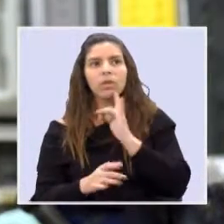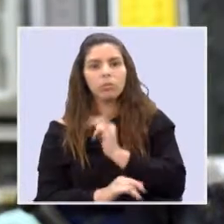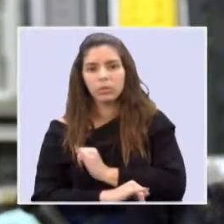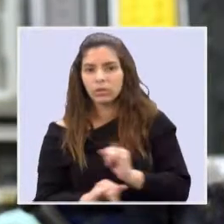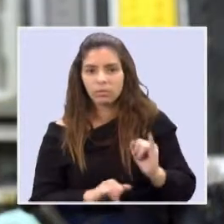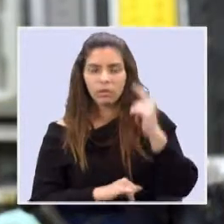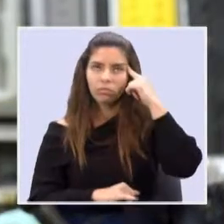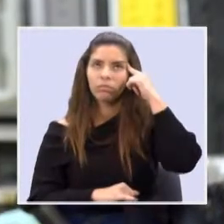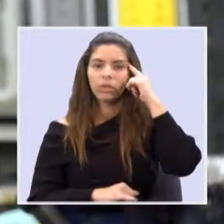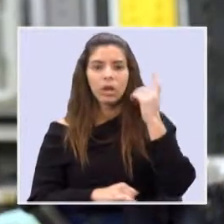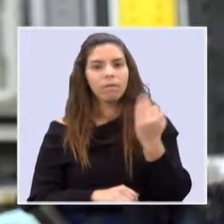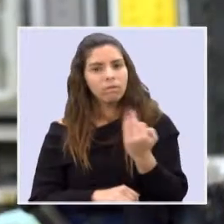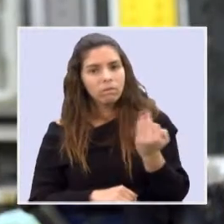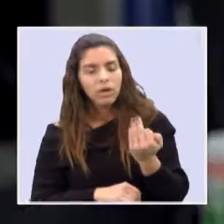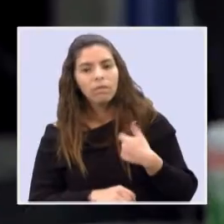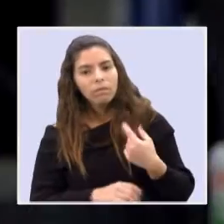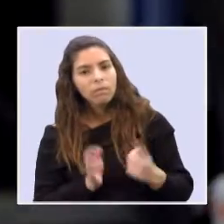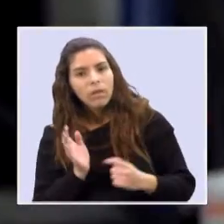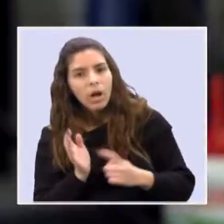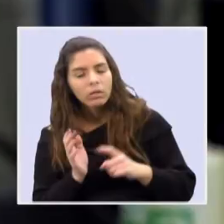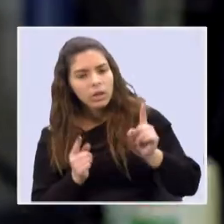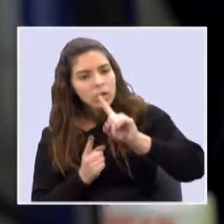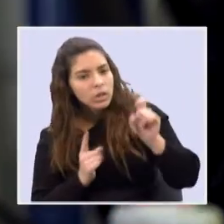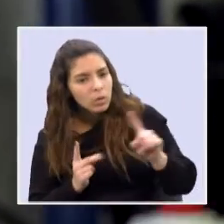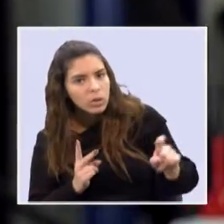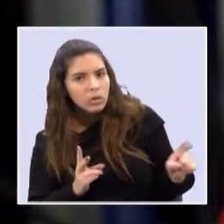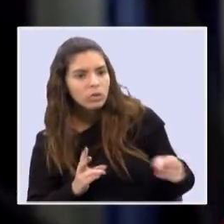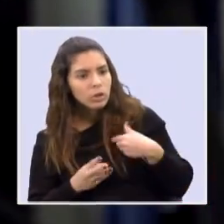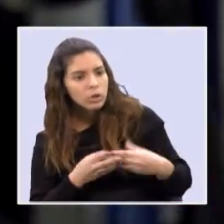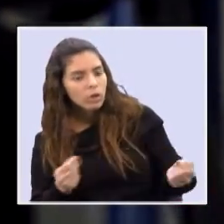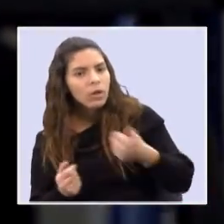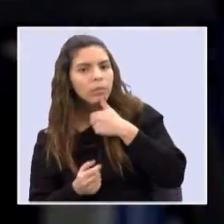que é possível resolver todas as questões em termos